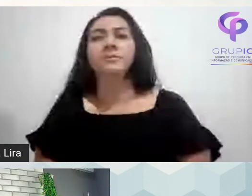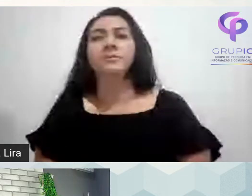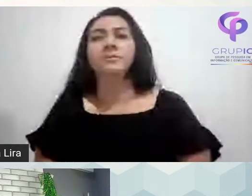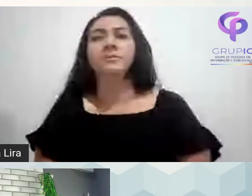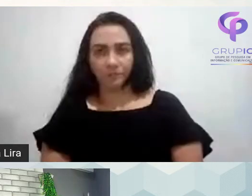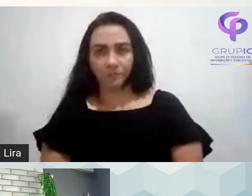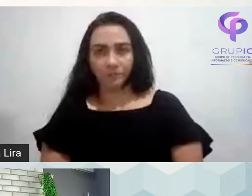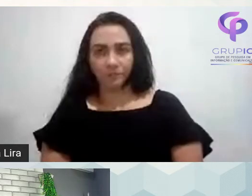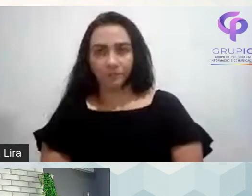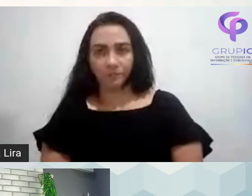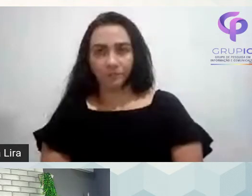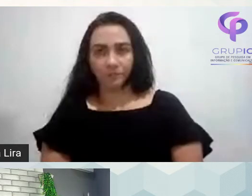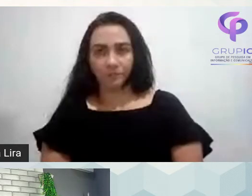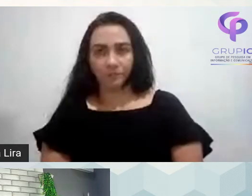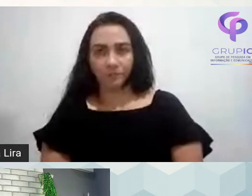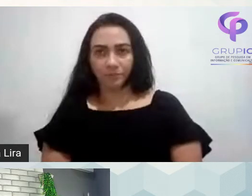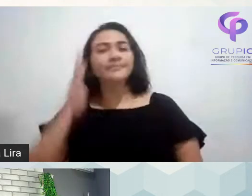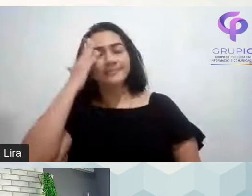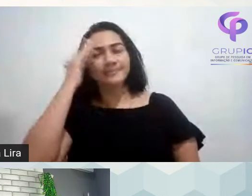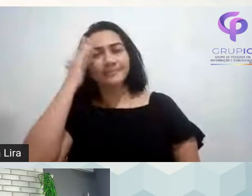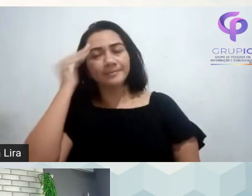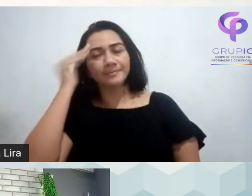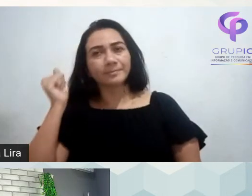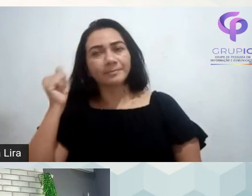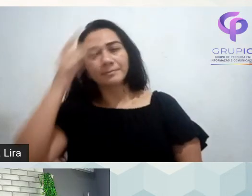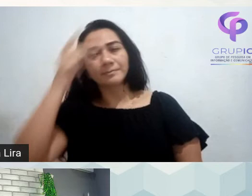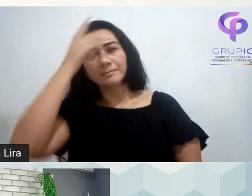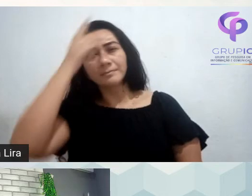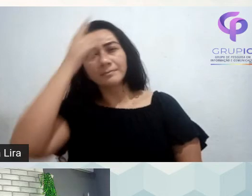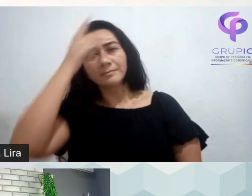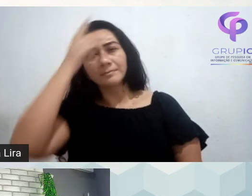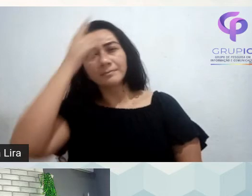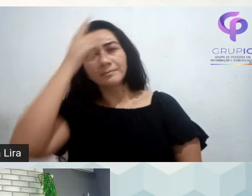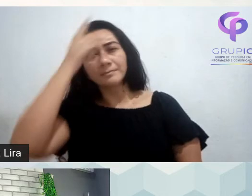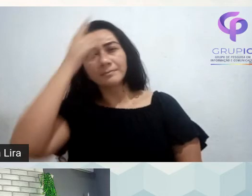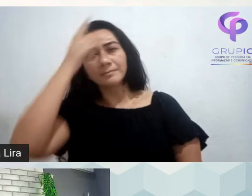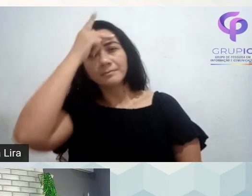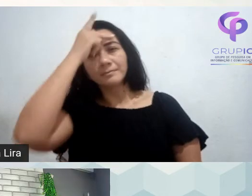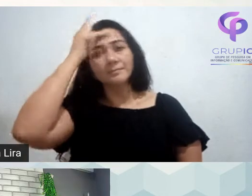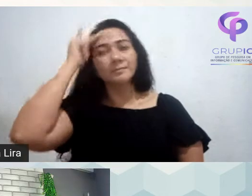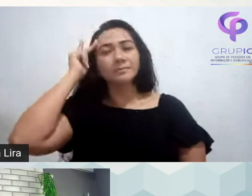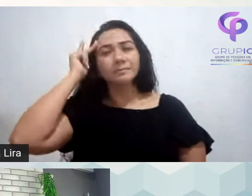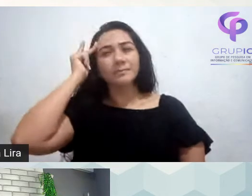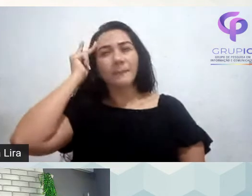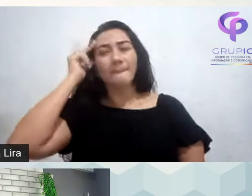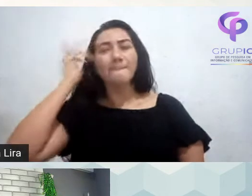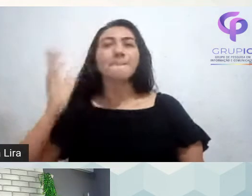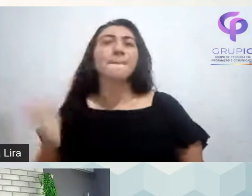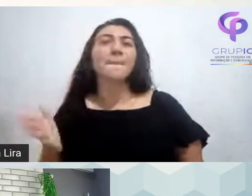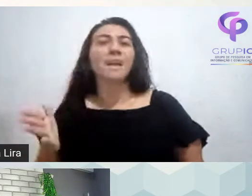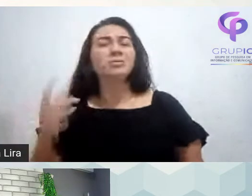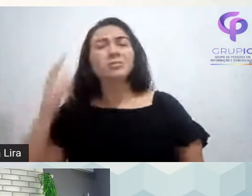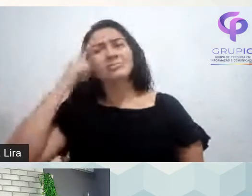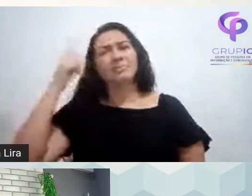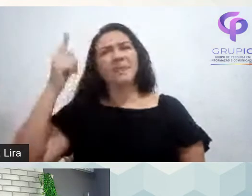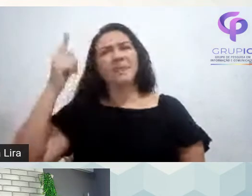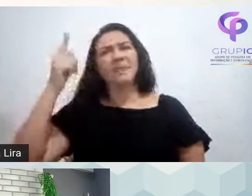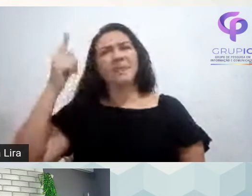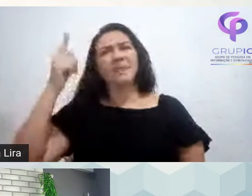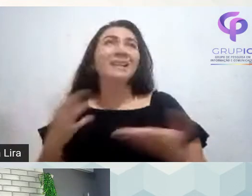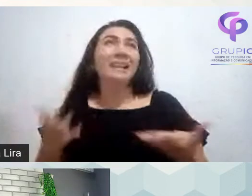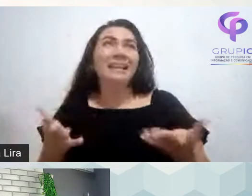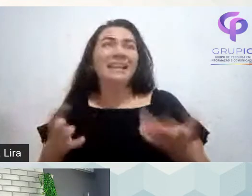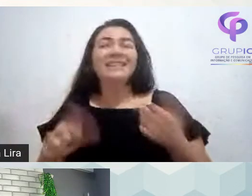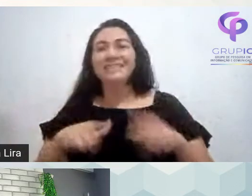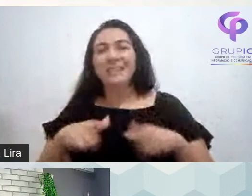o poder público, acha que se cumprir aquela NBR, que eu não sei o nome, que é da acessibilidade,